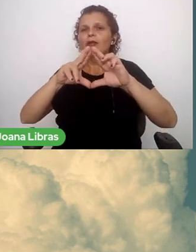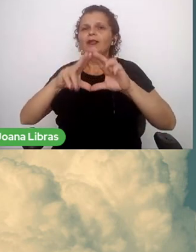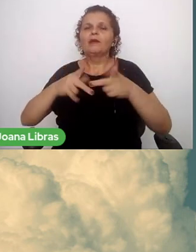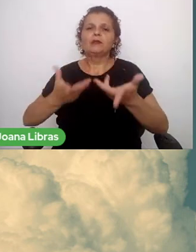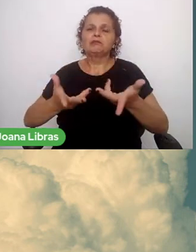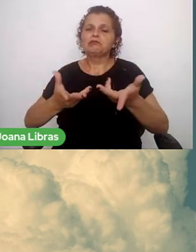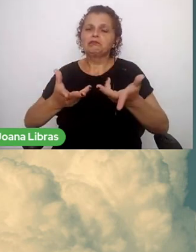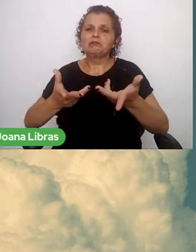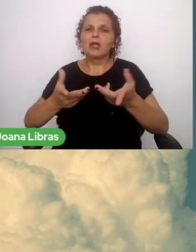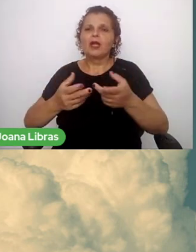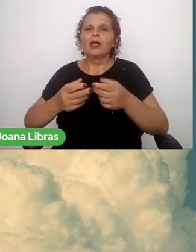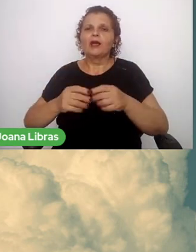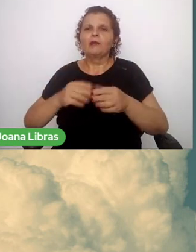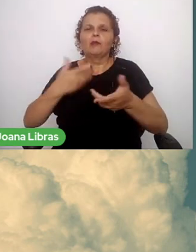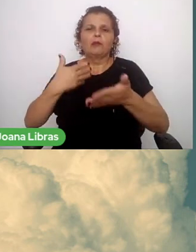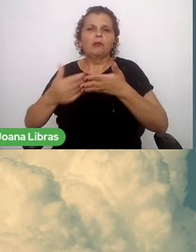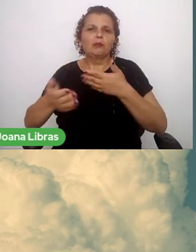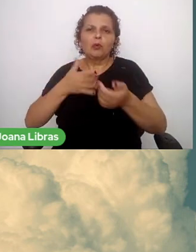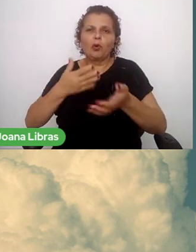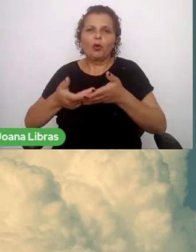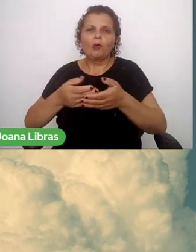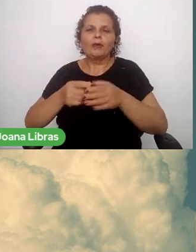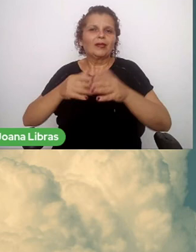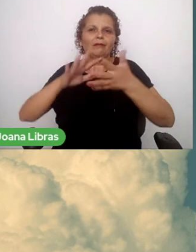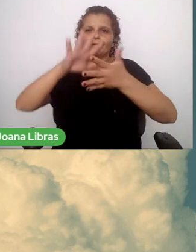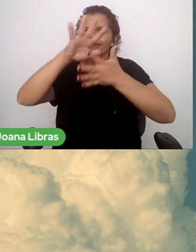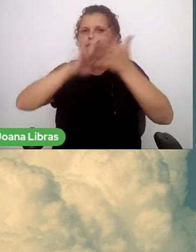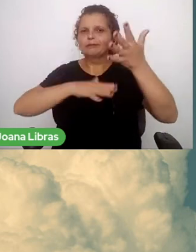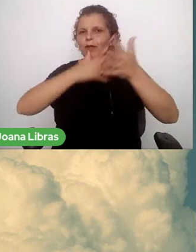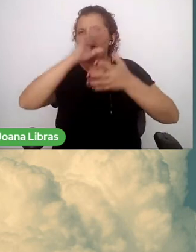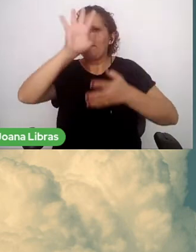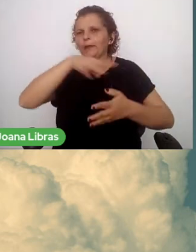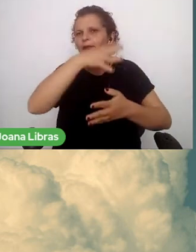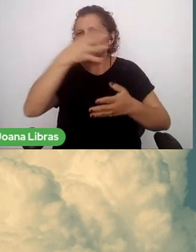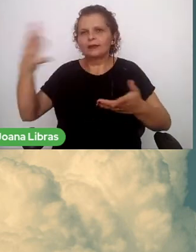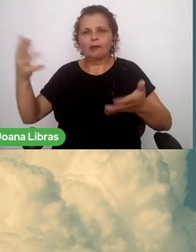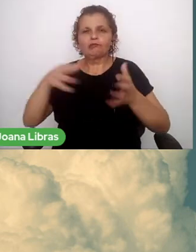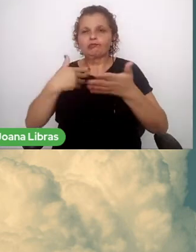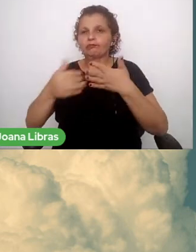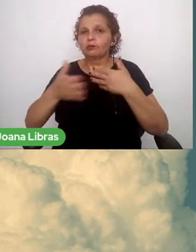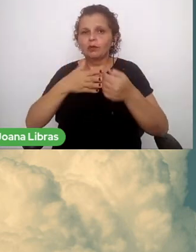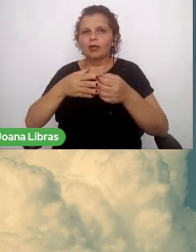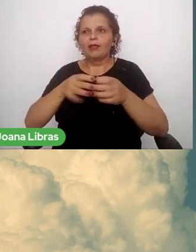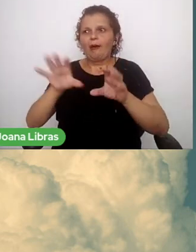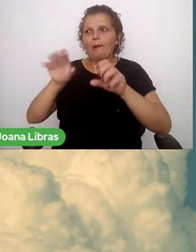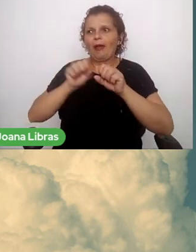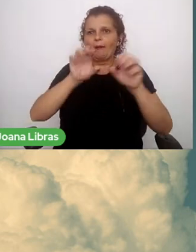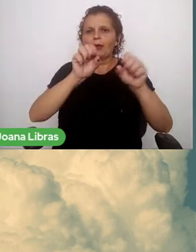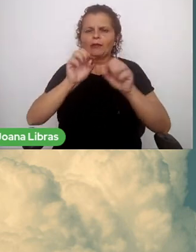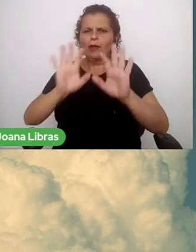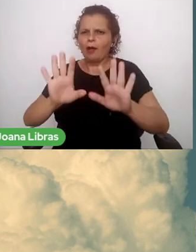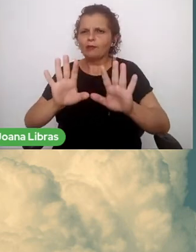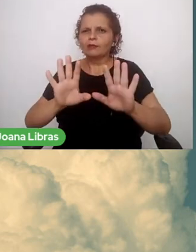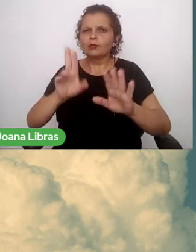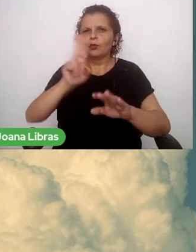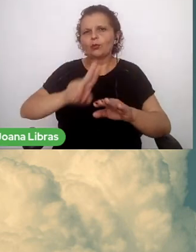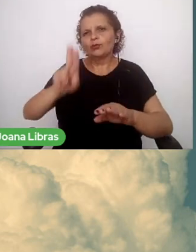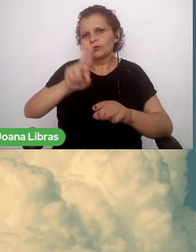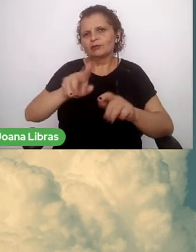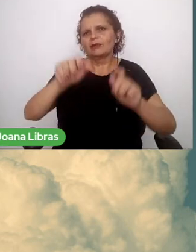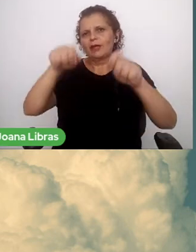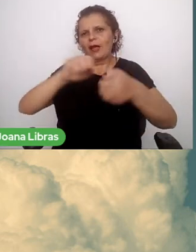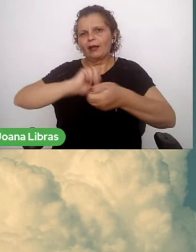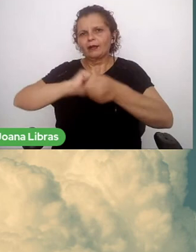si pode ser até uma planilha, tá? Não se apeguem à ferramenta, usem aquela que é